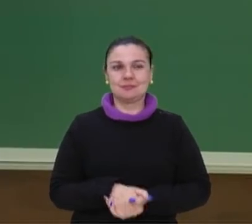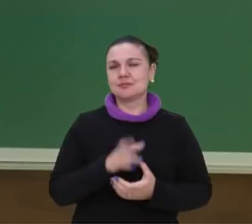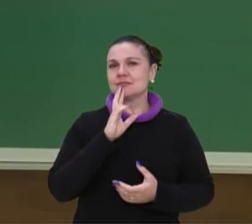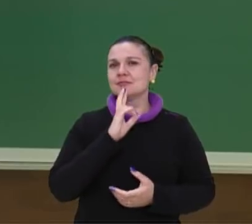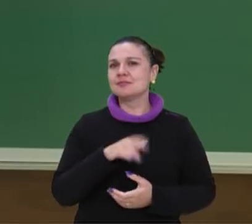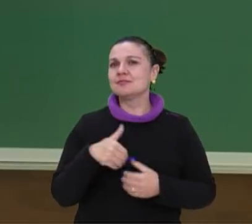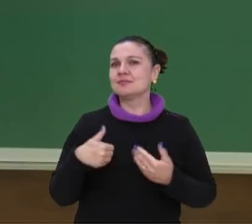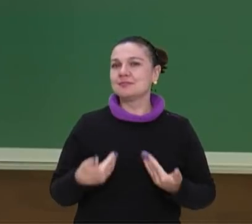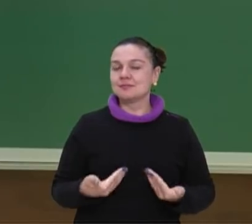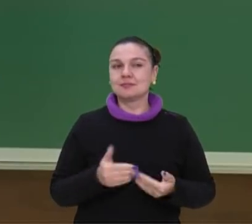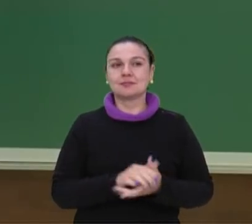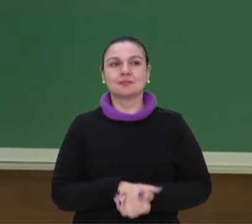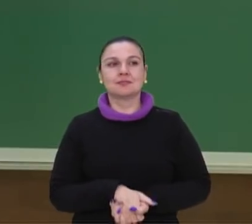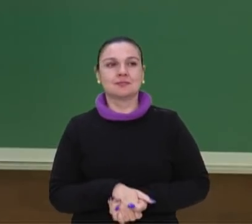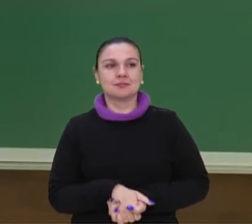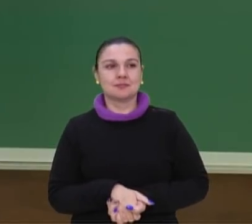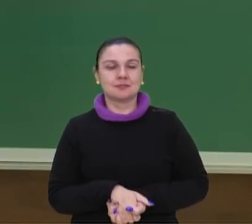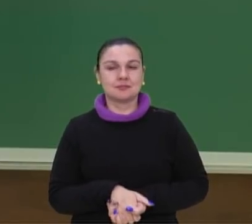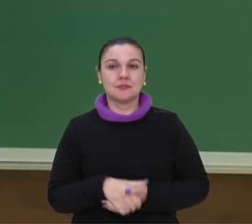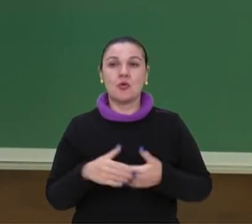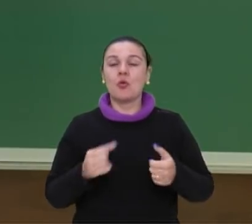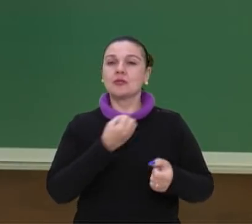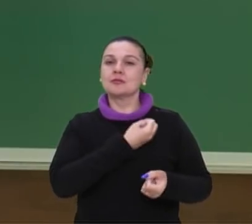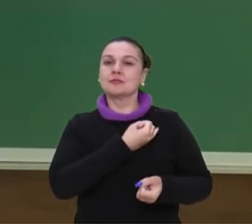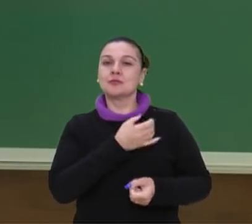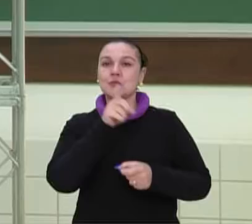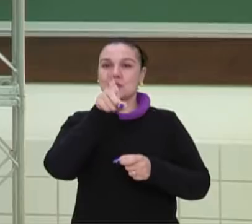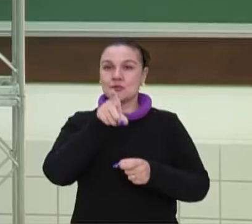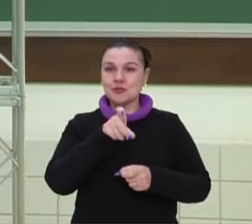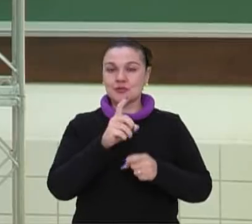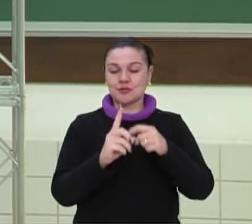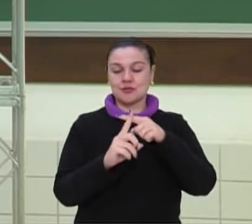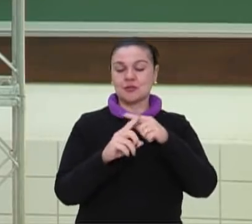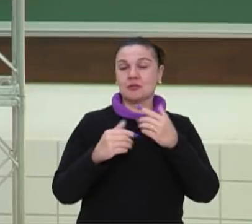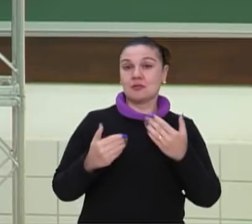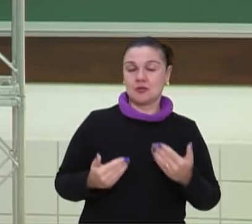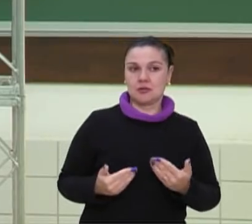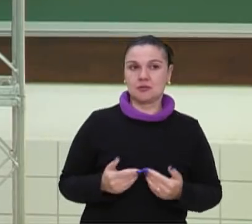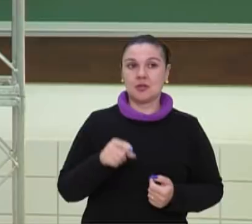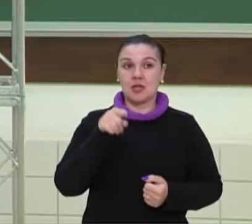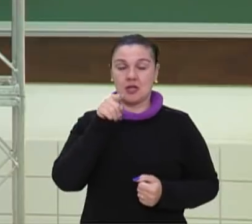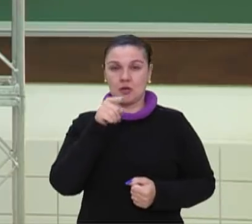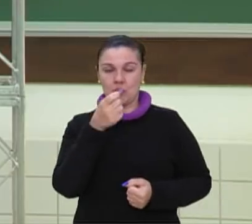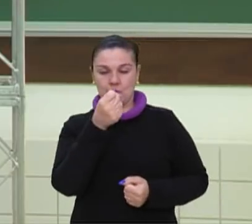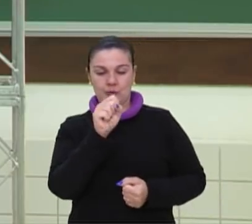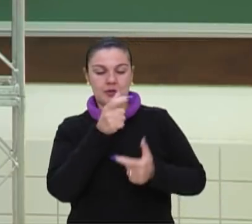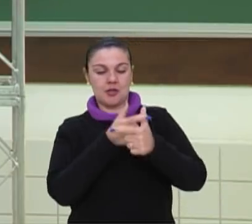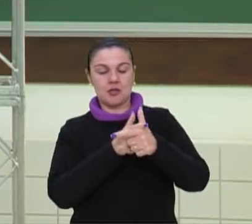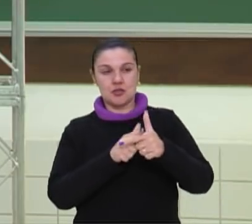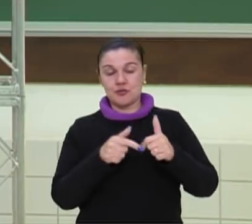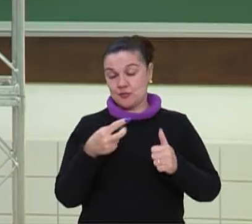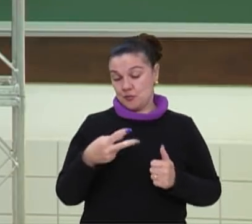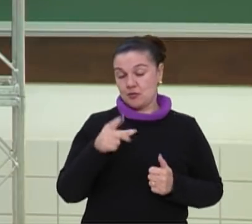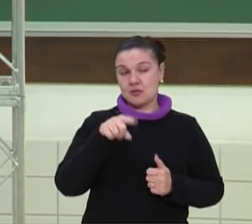e a gente conclui quanto que vale o x, né? Nesse caso, o x, 80 divididos por 2, vai